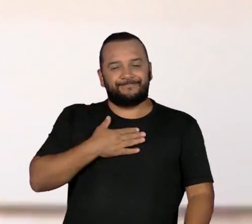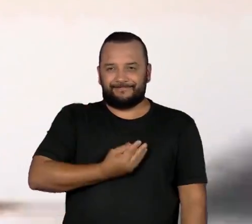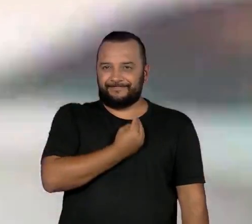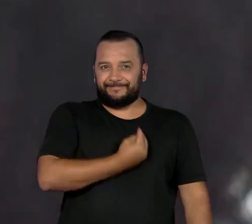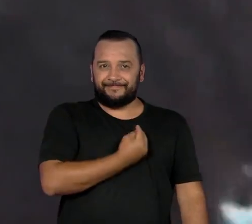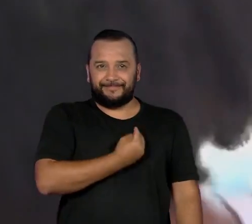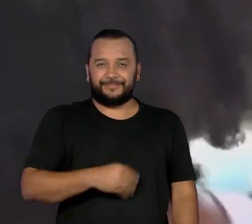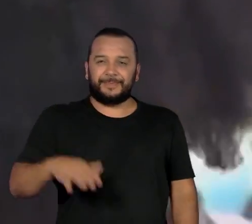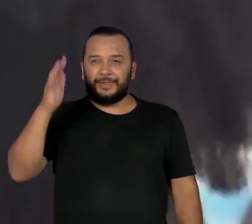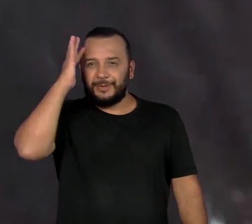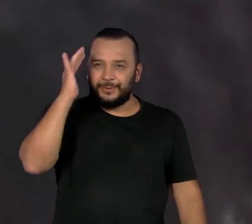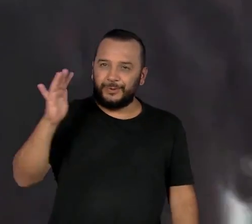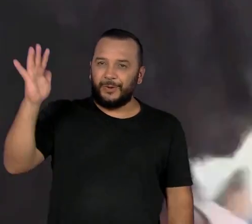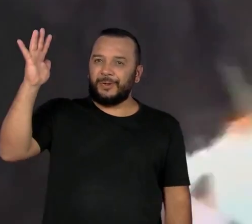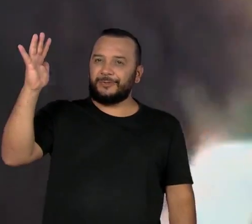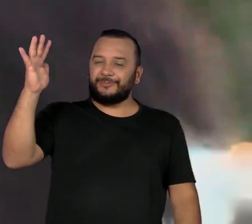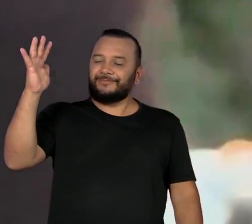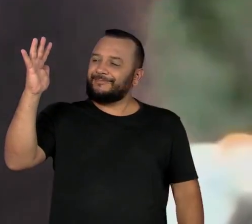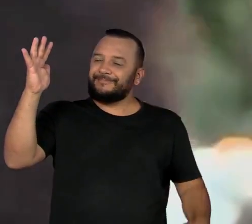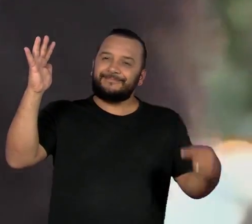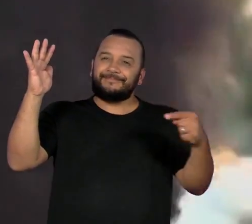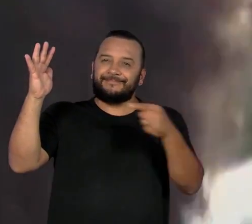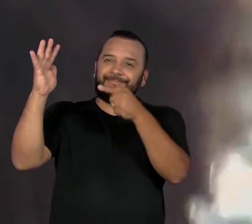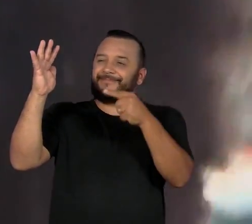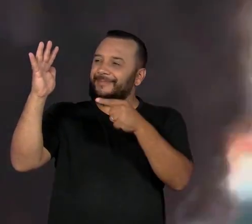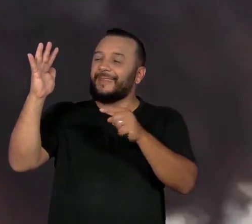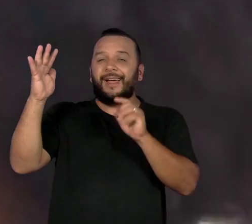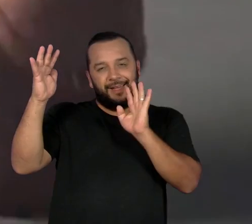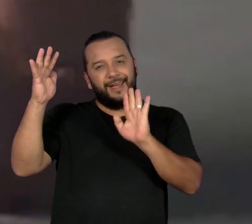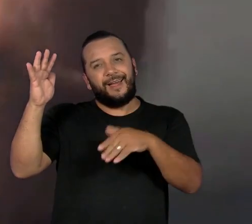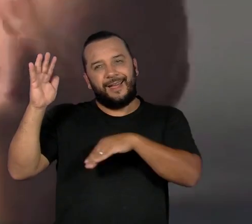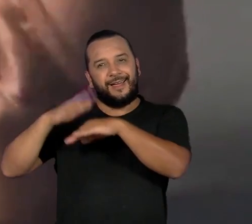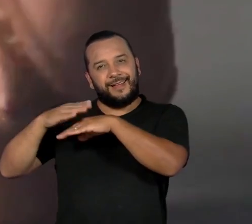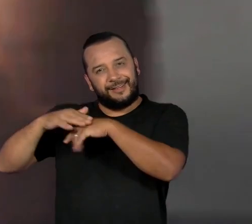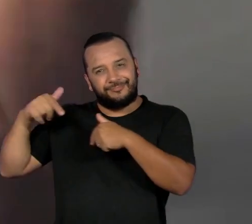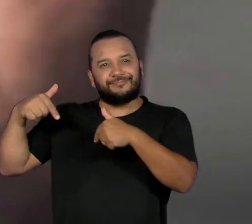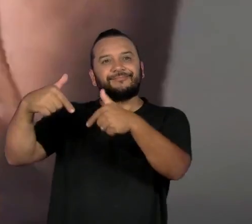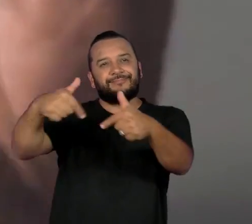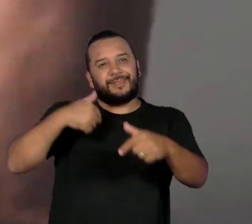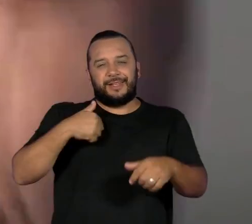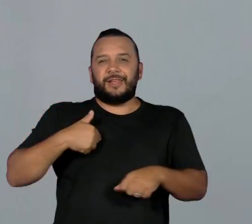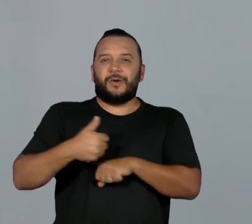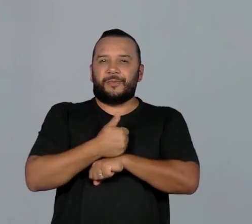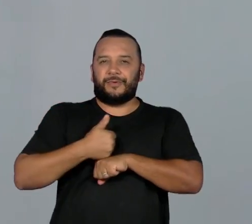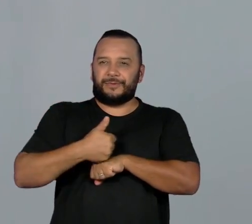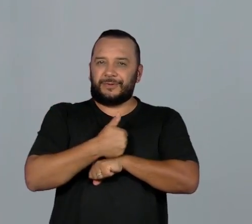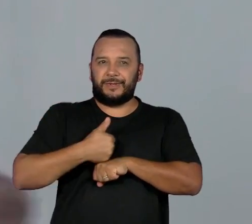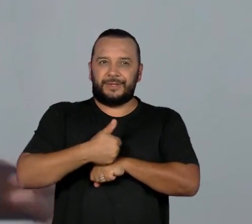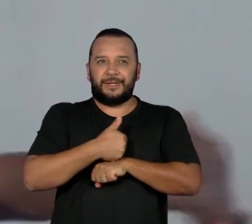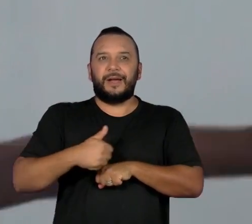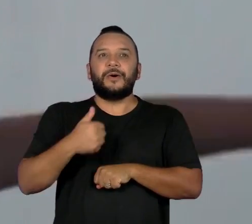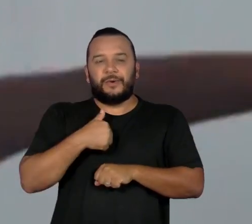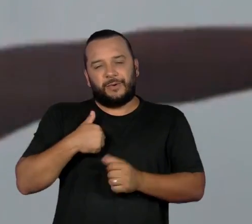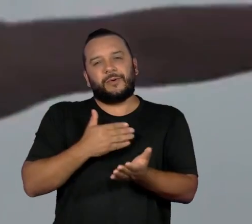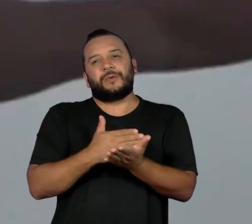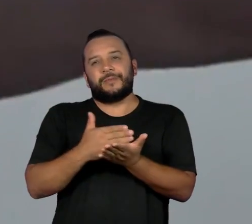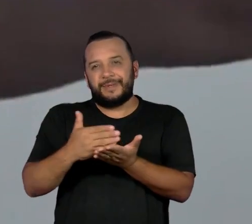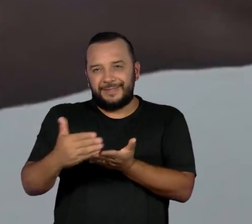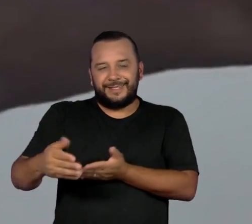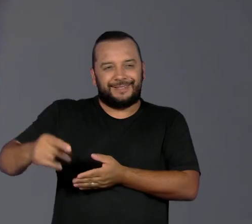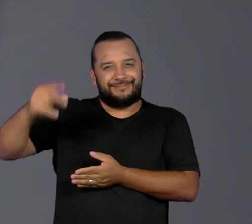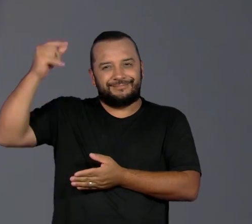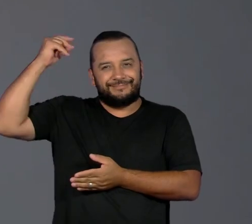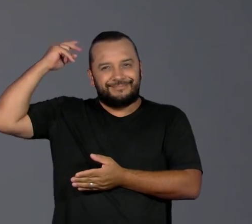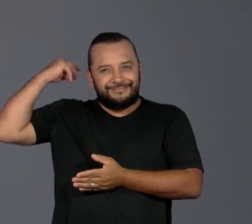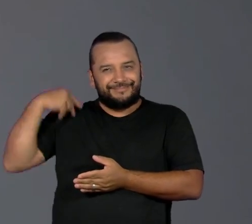Sonho para mim, eu acho que é a realização, né, de ser essa profissional que começou tão nova no projeto social e